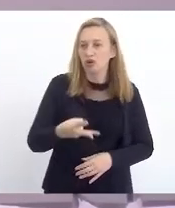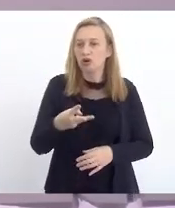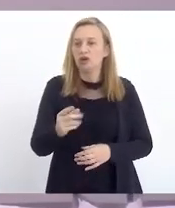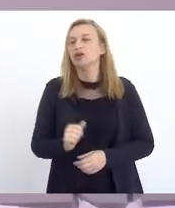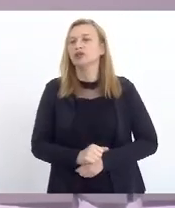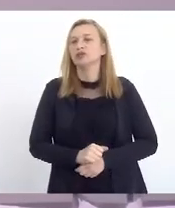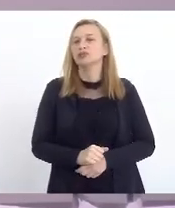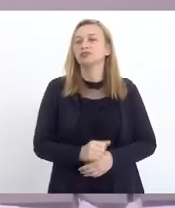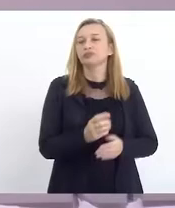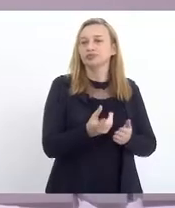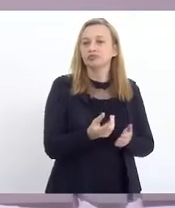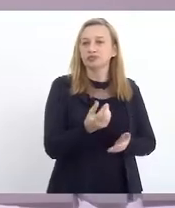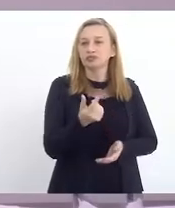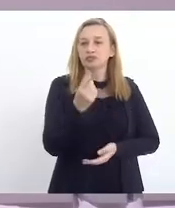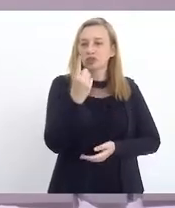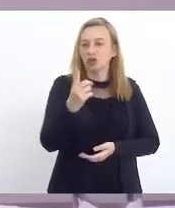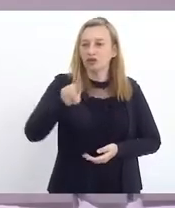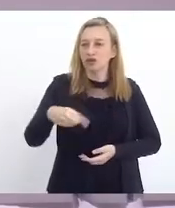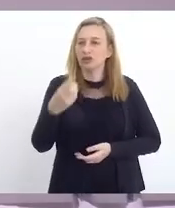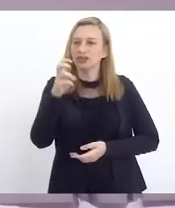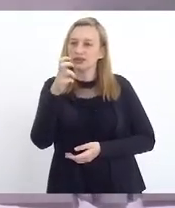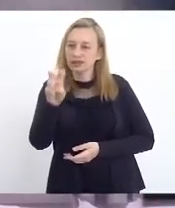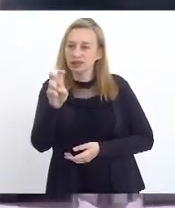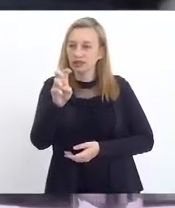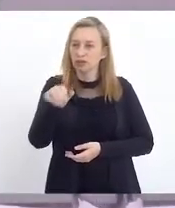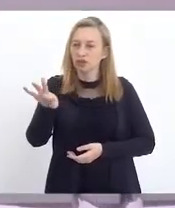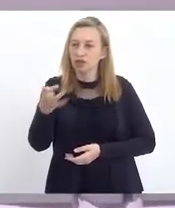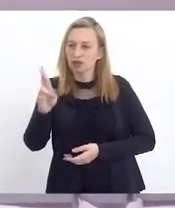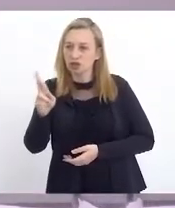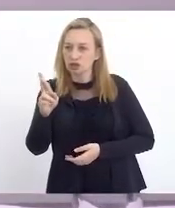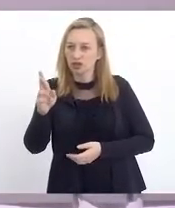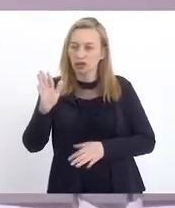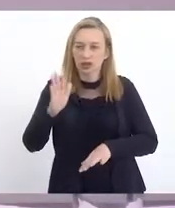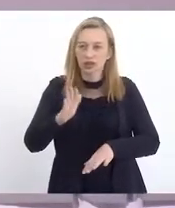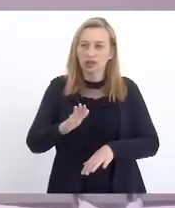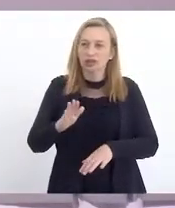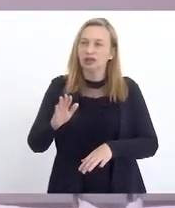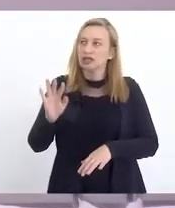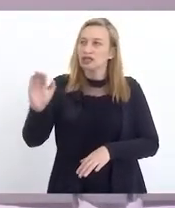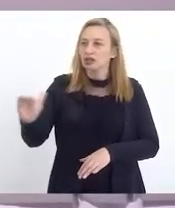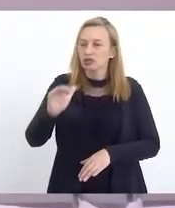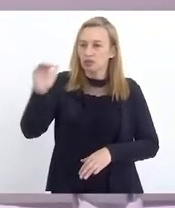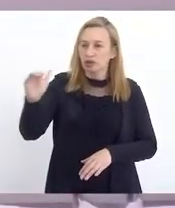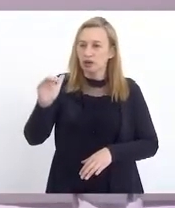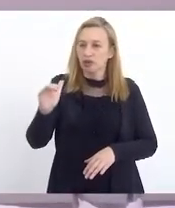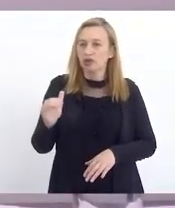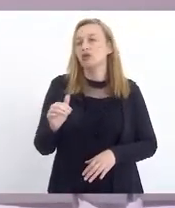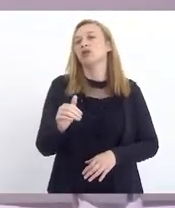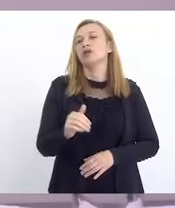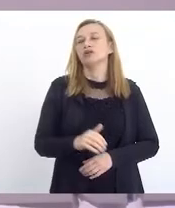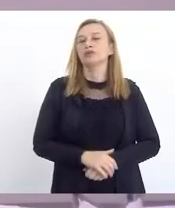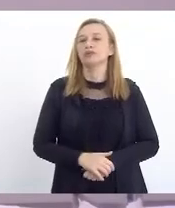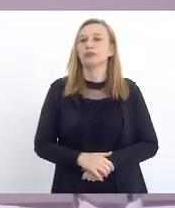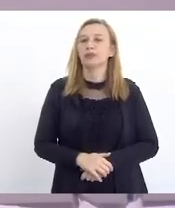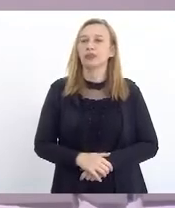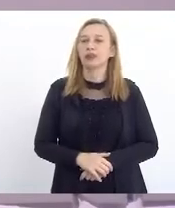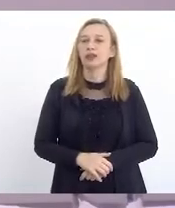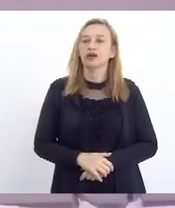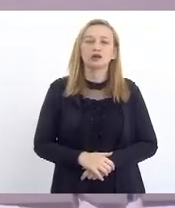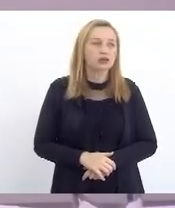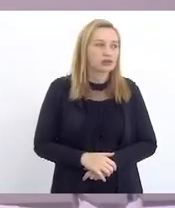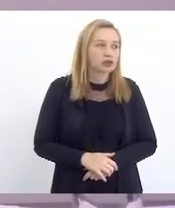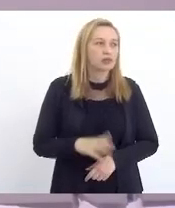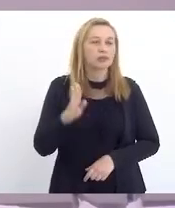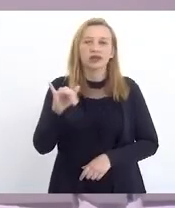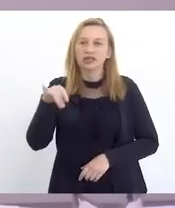de US$1,5 bilhão, 7,5 superior ao ano de 2017. Apesar disso, o índice de abastecimento de